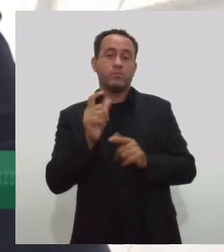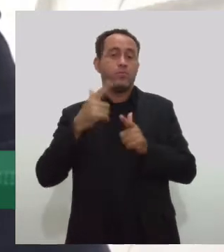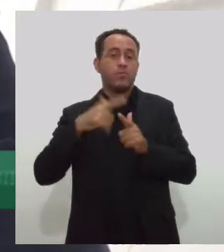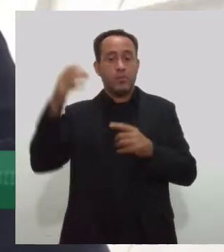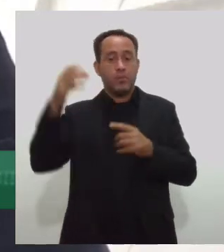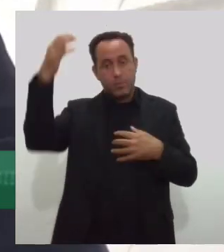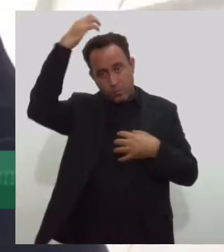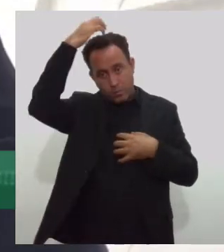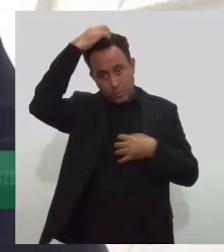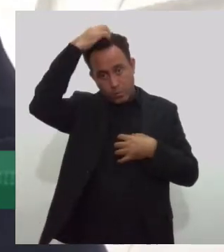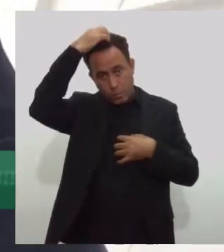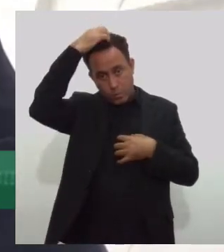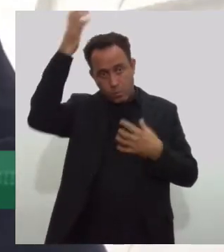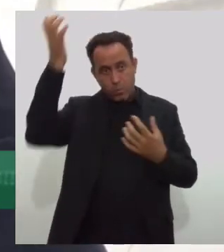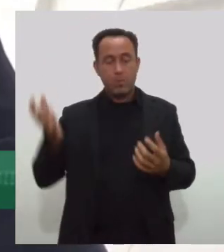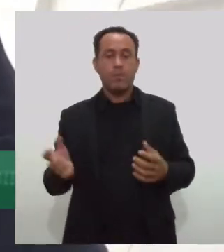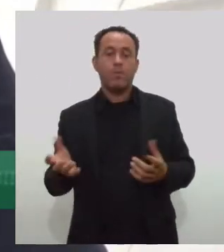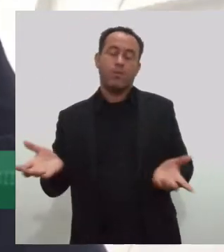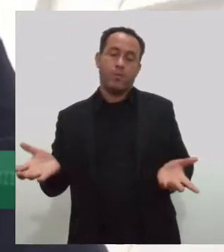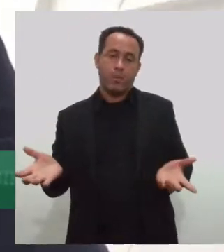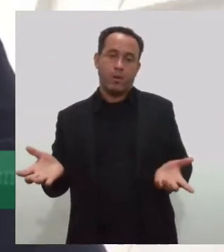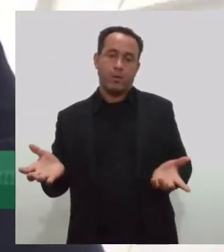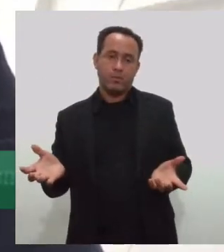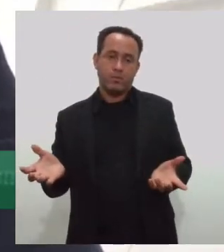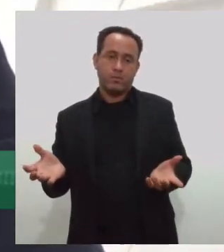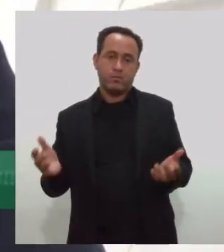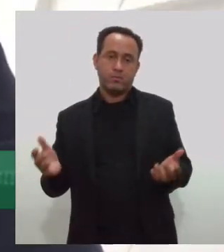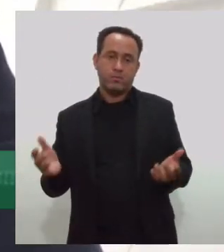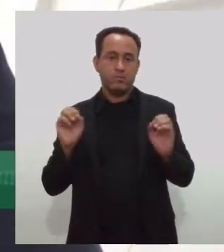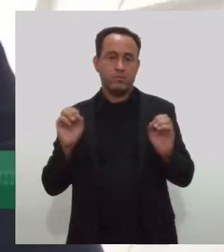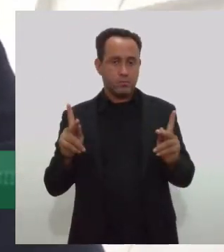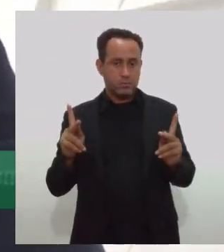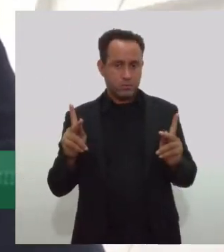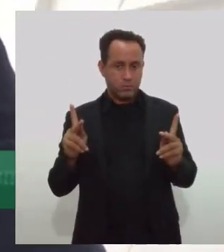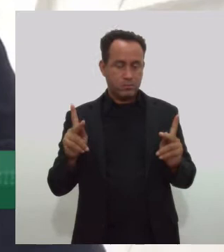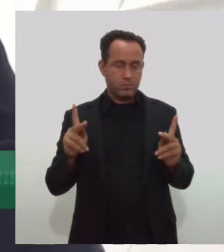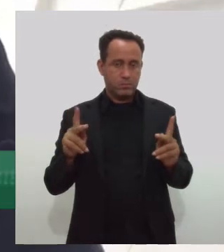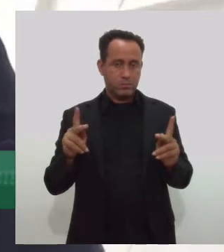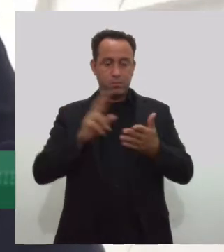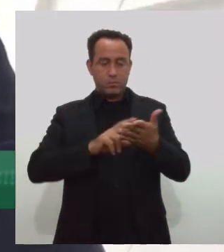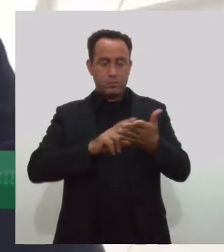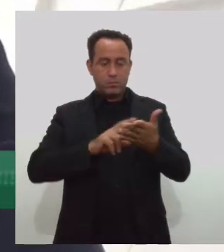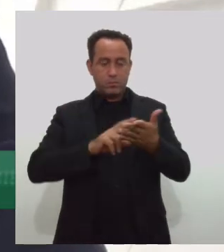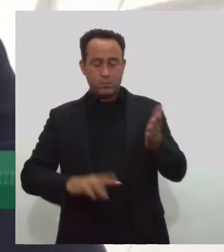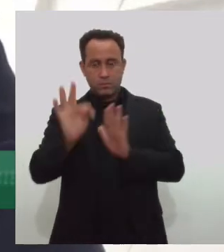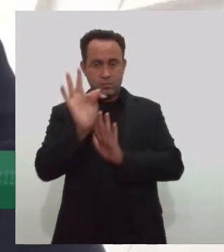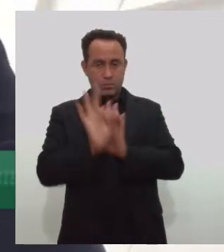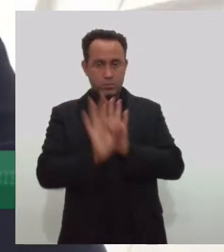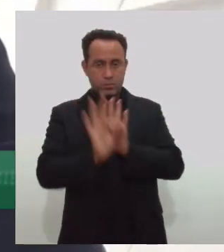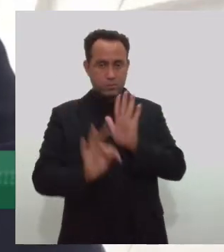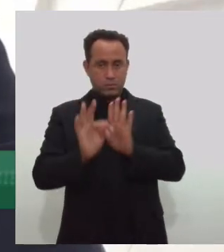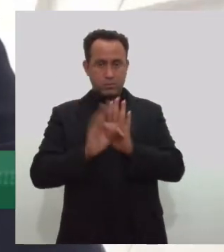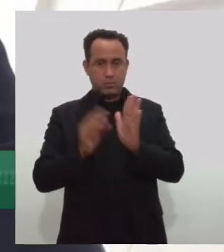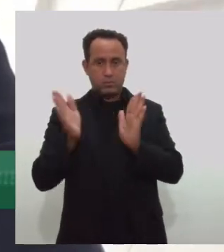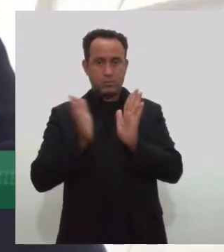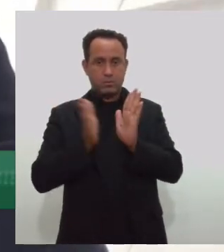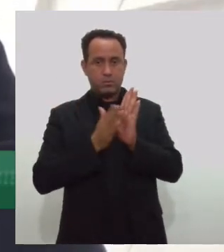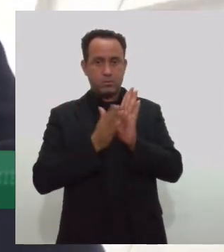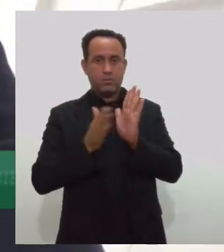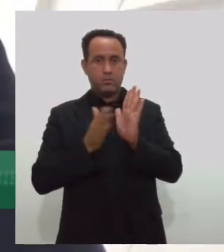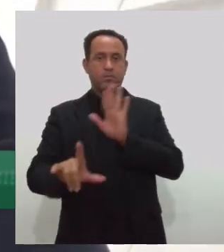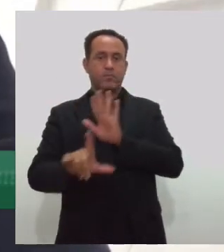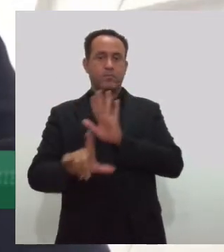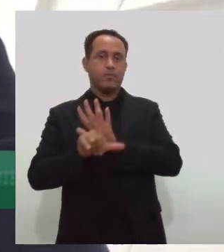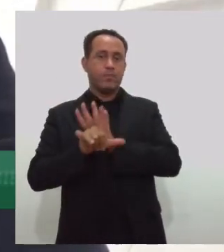tenha agido culposamente. Então, a redação que está atualmente na lei de